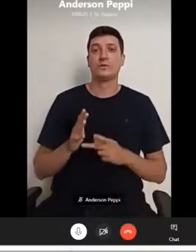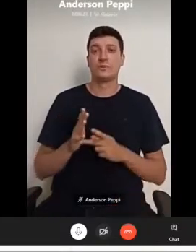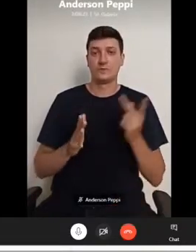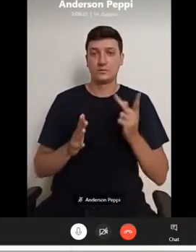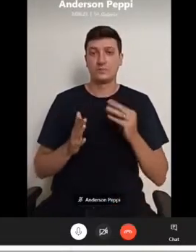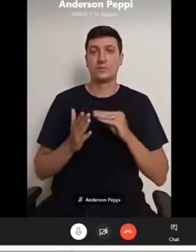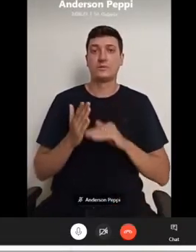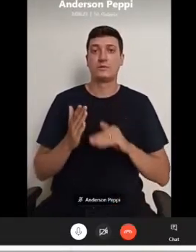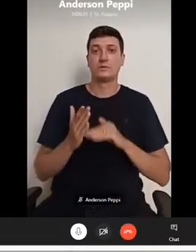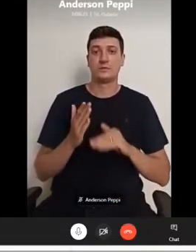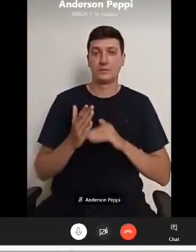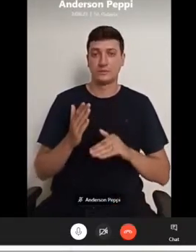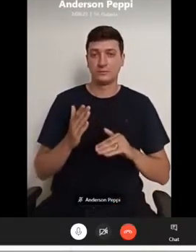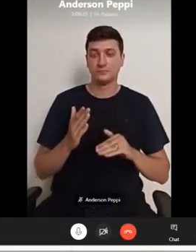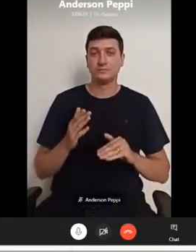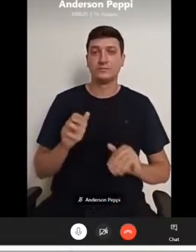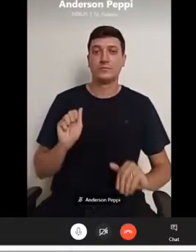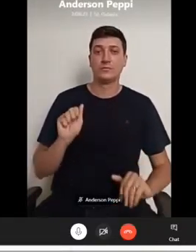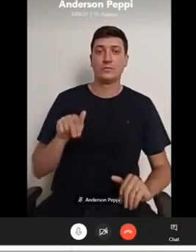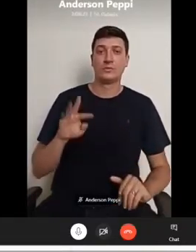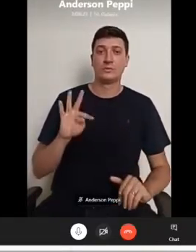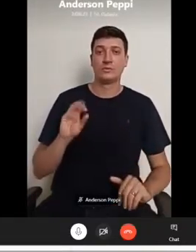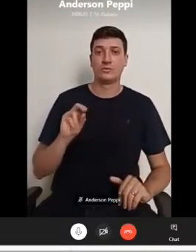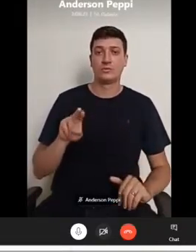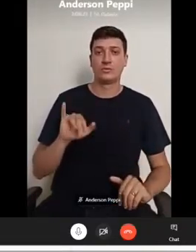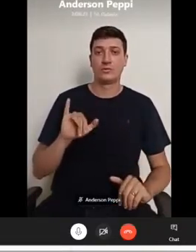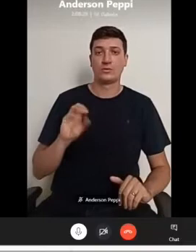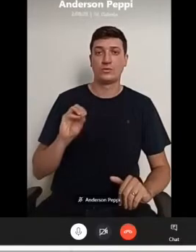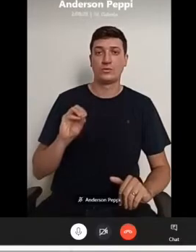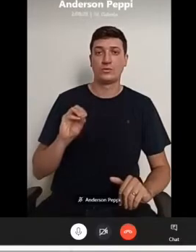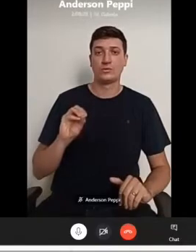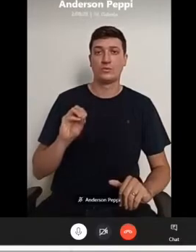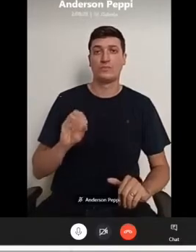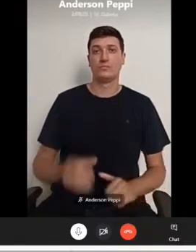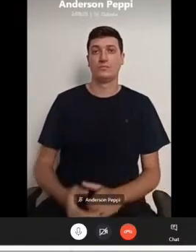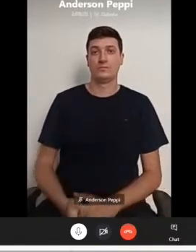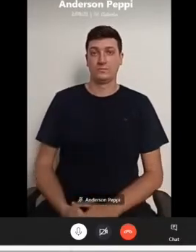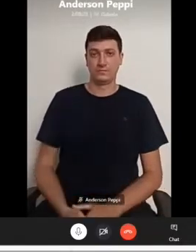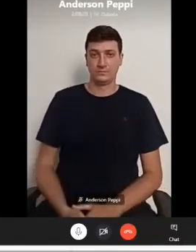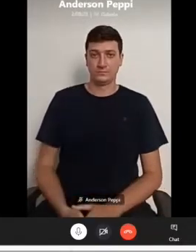secretário, Antônio Carlos Vaz de Almeida.